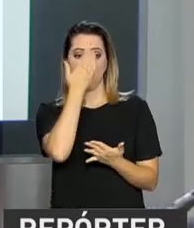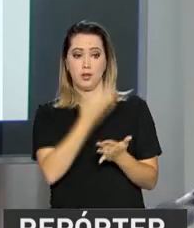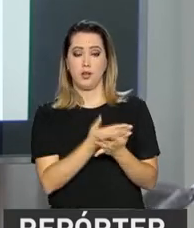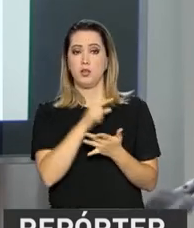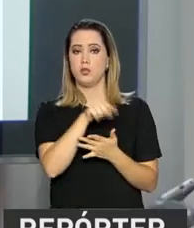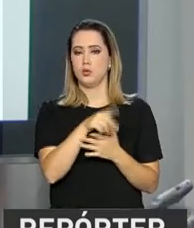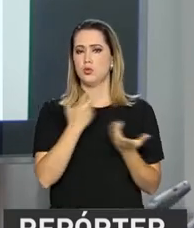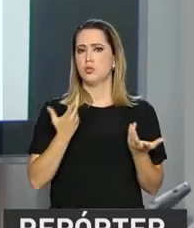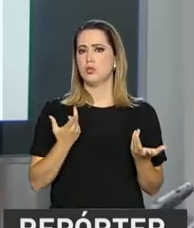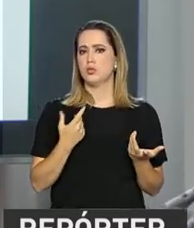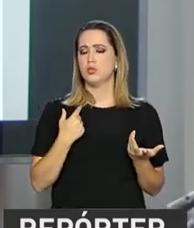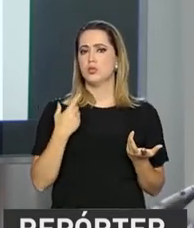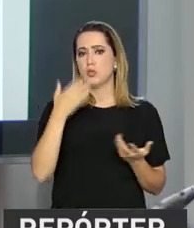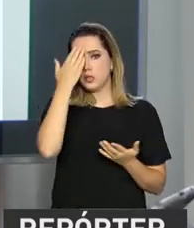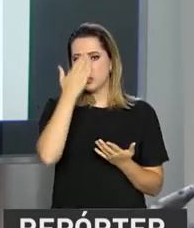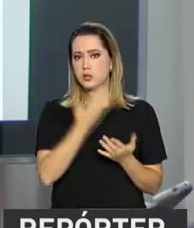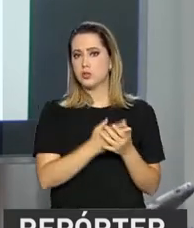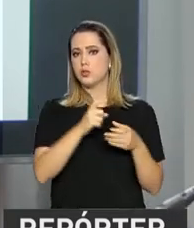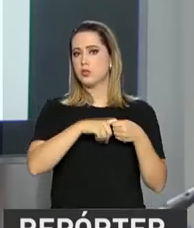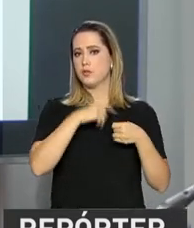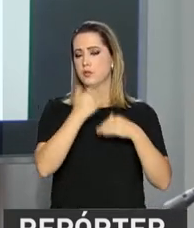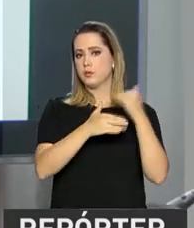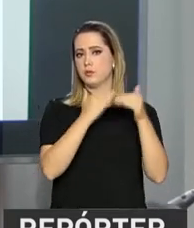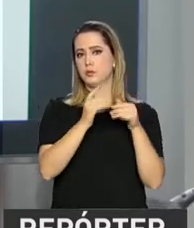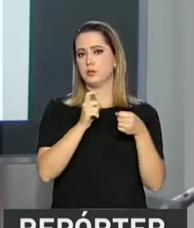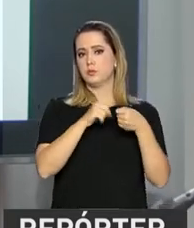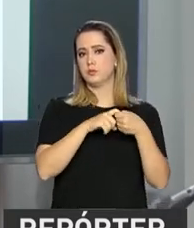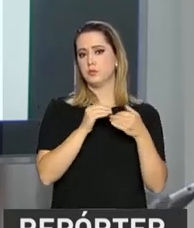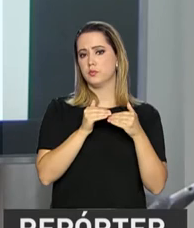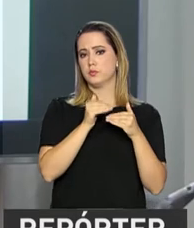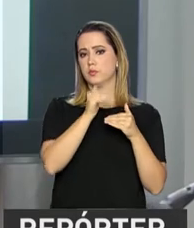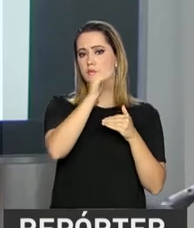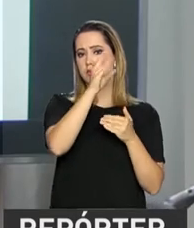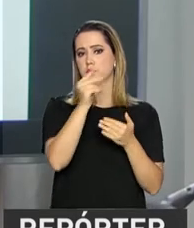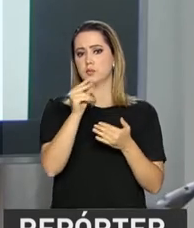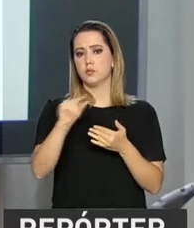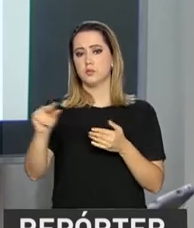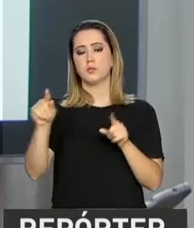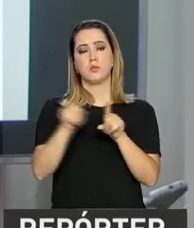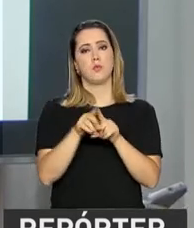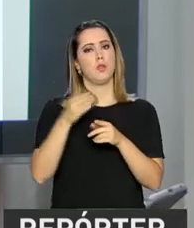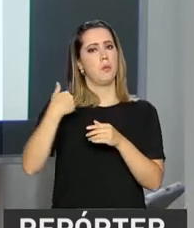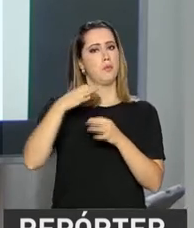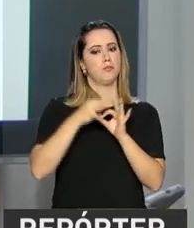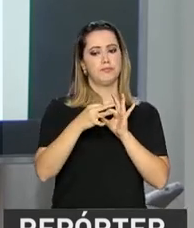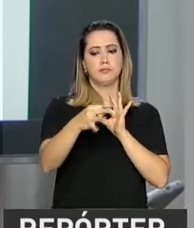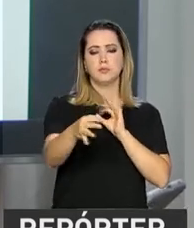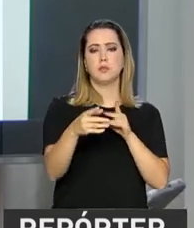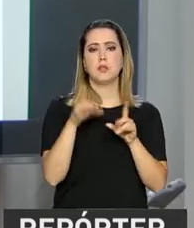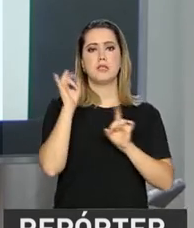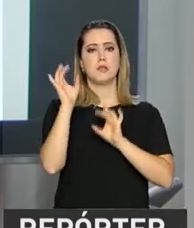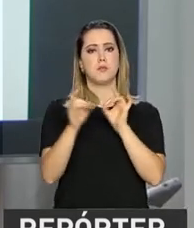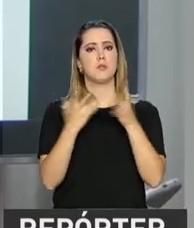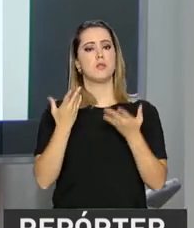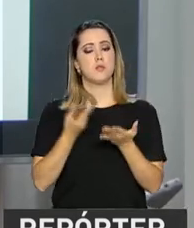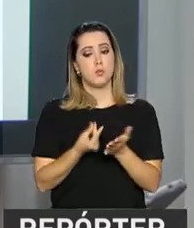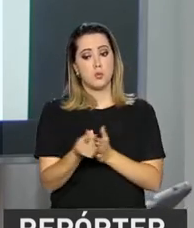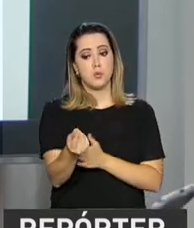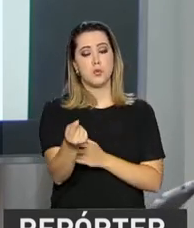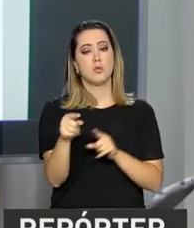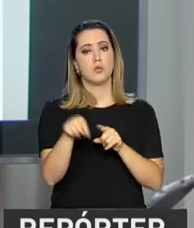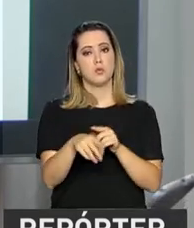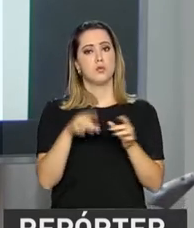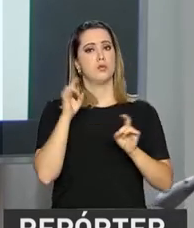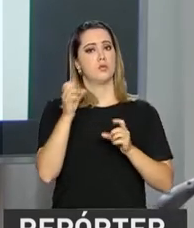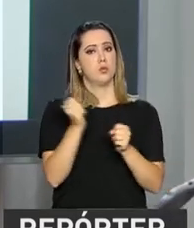confiam nessa retomada e voltem a fazer investimentos mais longo prazo especialmente esses investimentos em